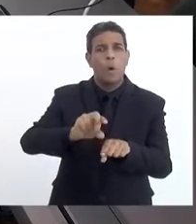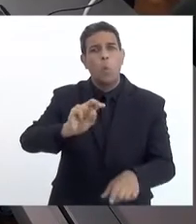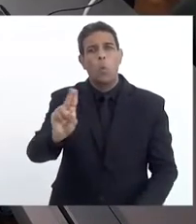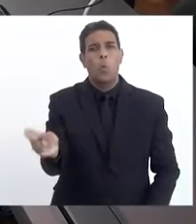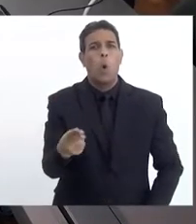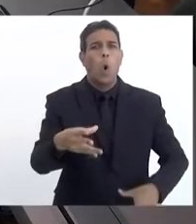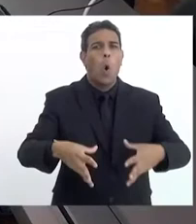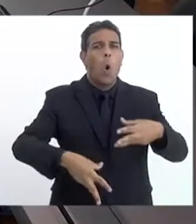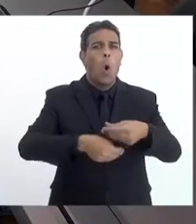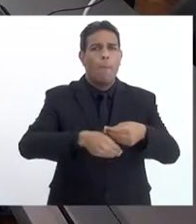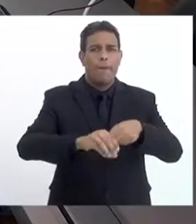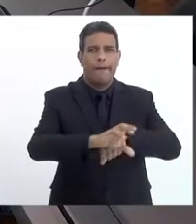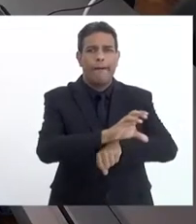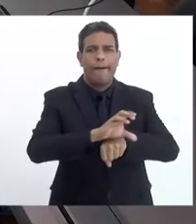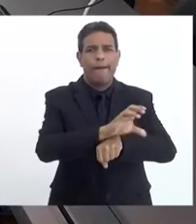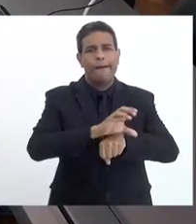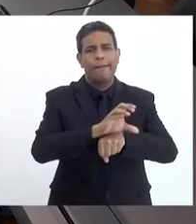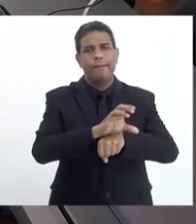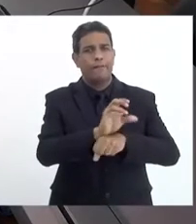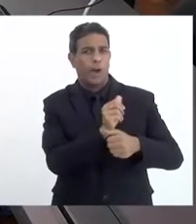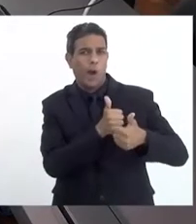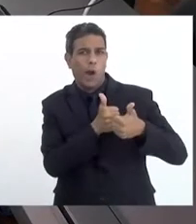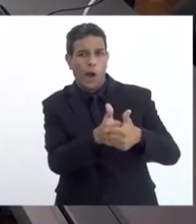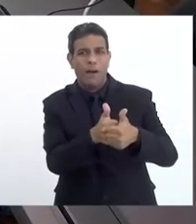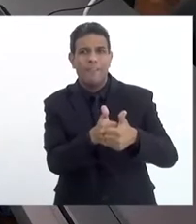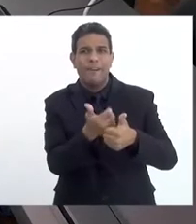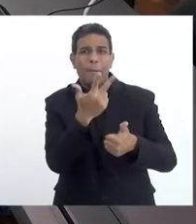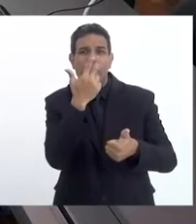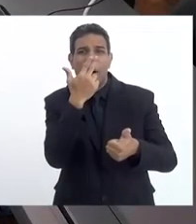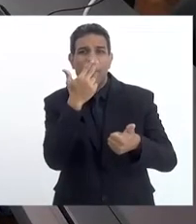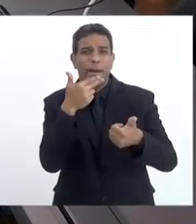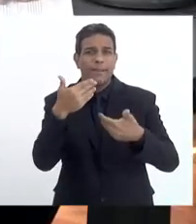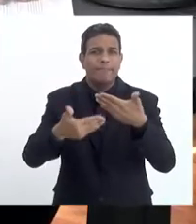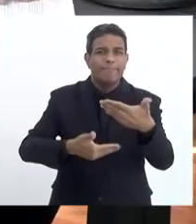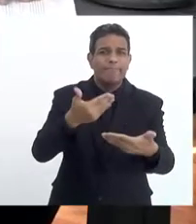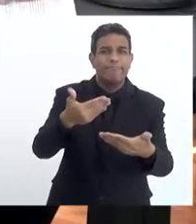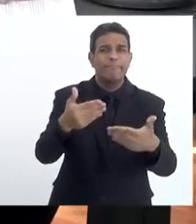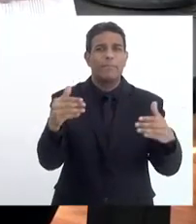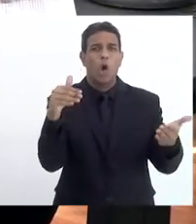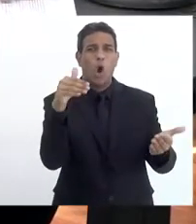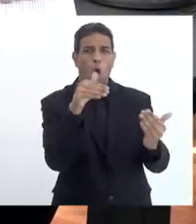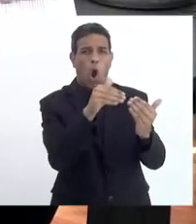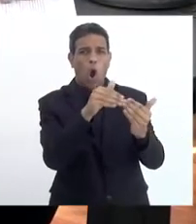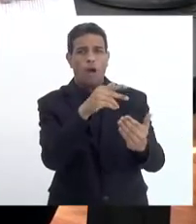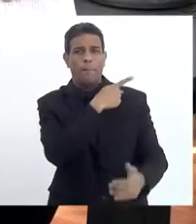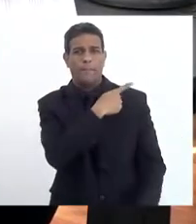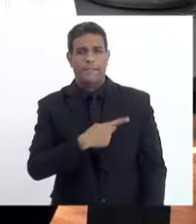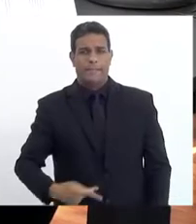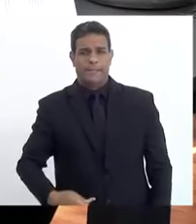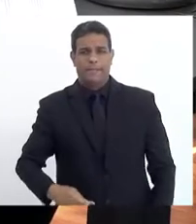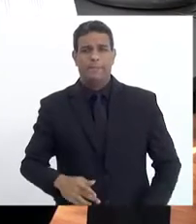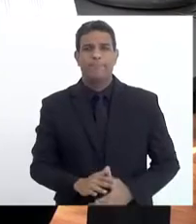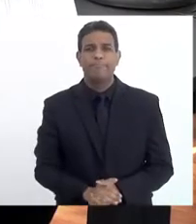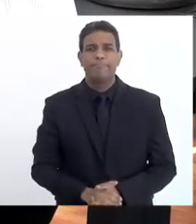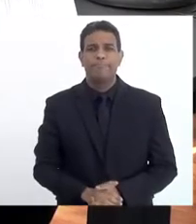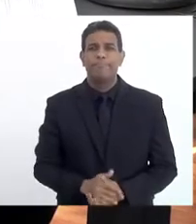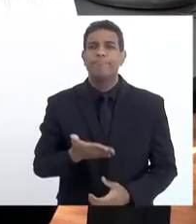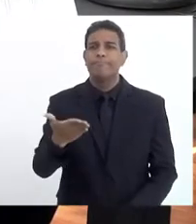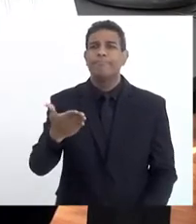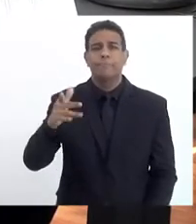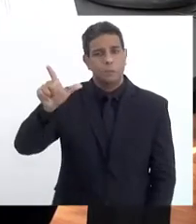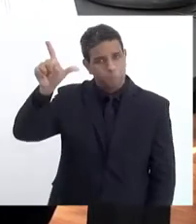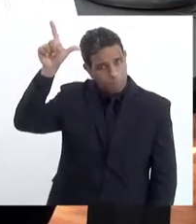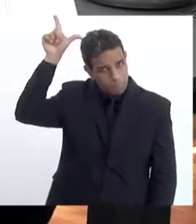emendas, eu vou acompanhar a prejudicabilidade. É, tá correto. Concordo, presidente. Ok. Então, deputado Paulo, como